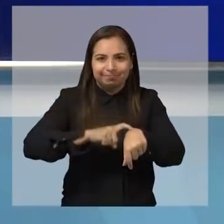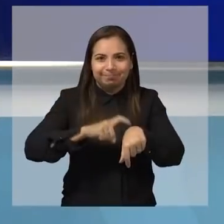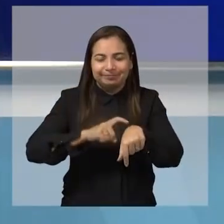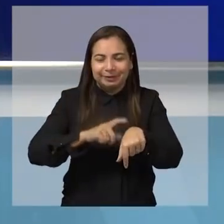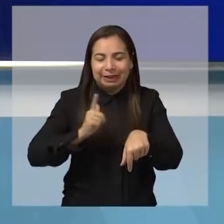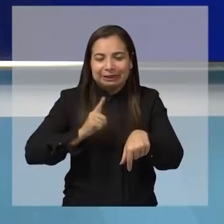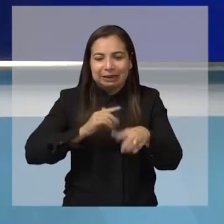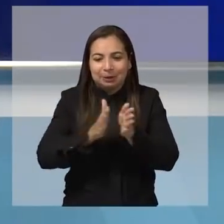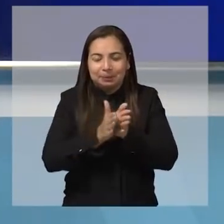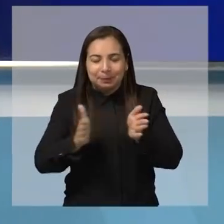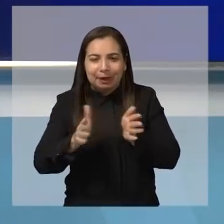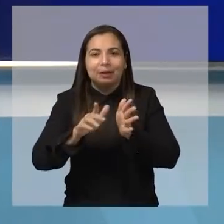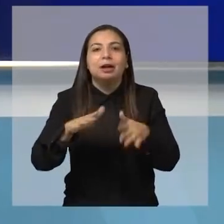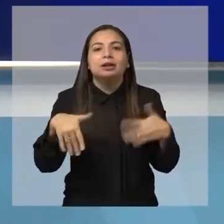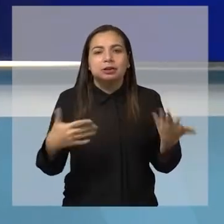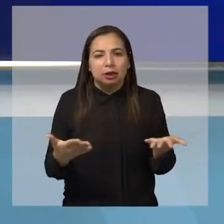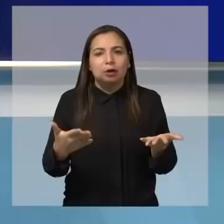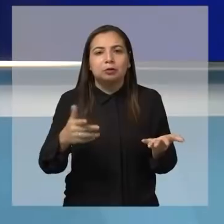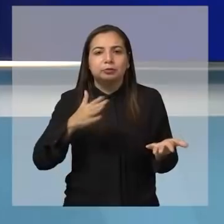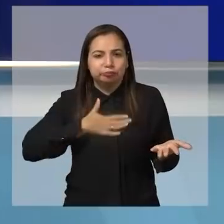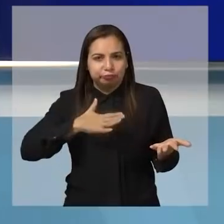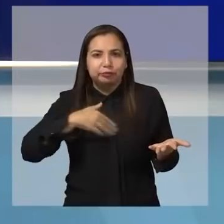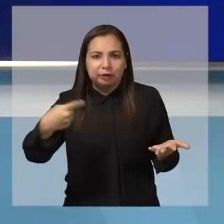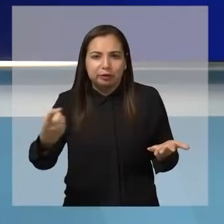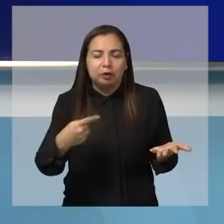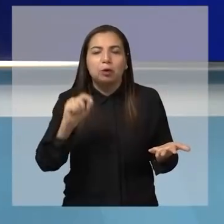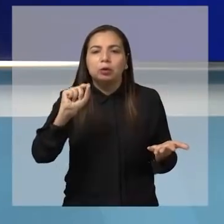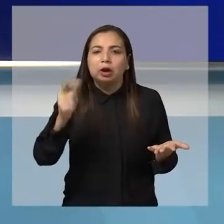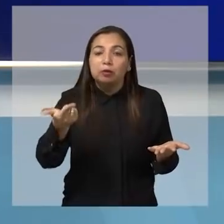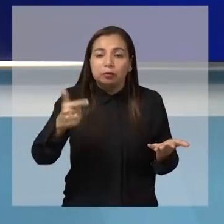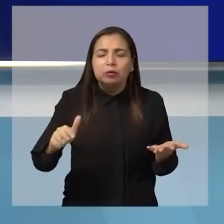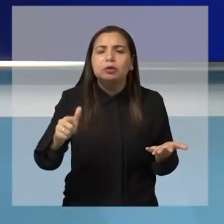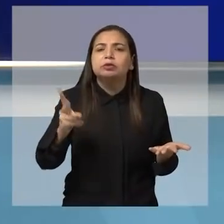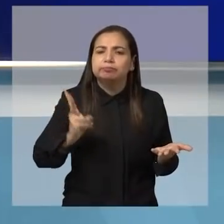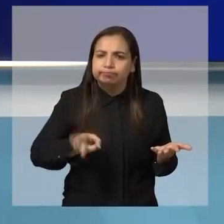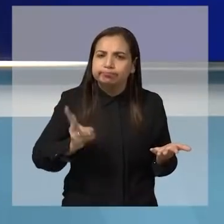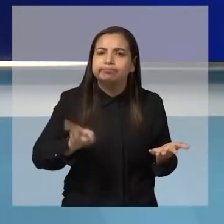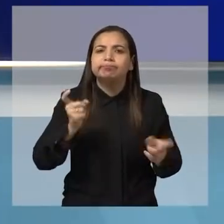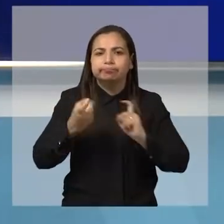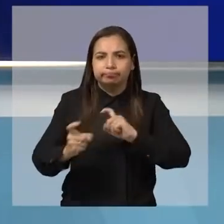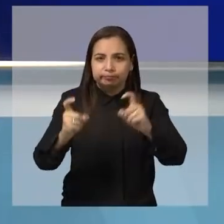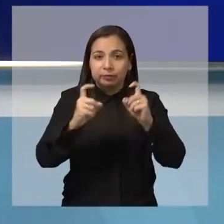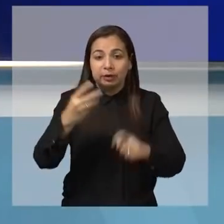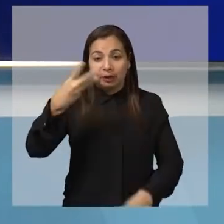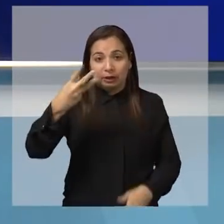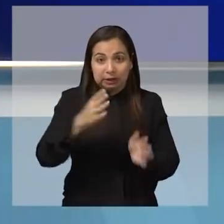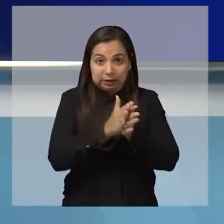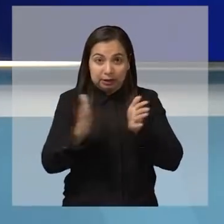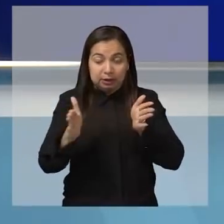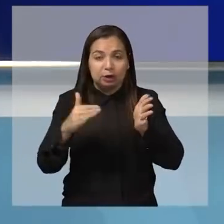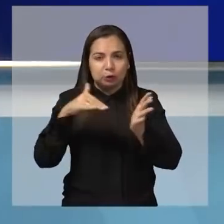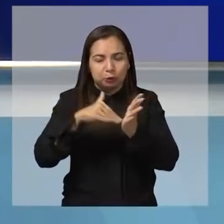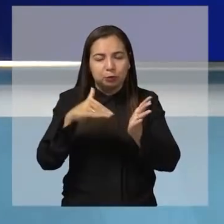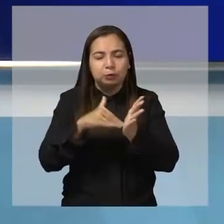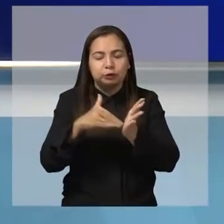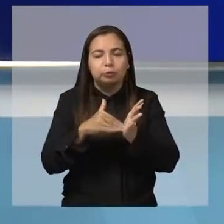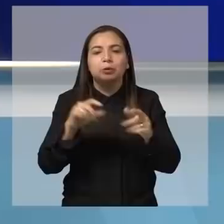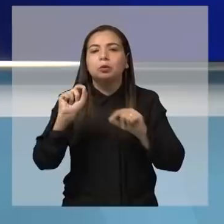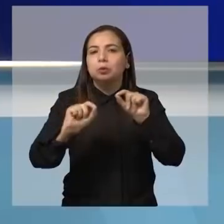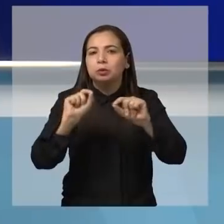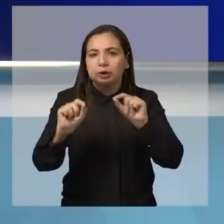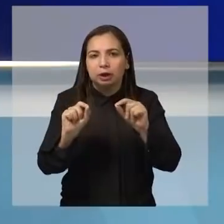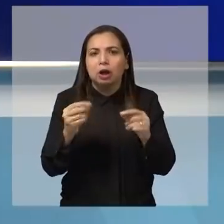esse bloco. Quando voltarmos, nós vamos sequenciar essa discussão no terceiro e último bloco, na perspectiva